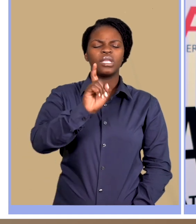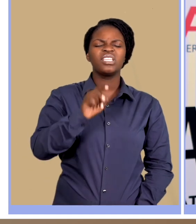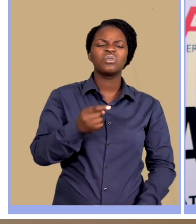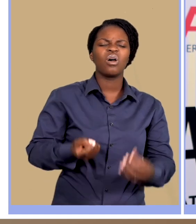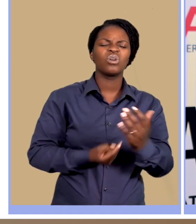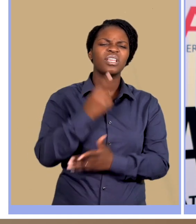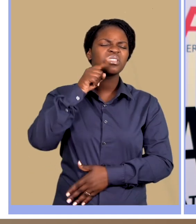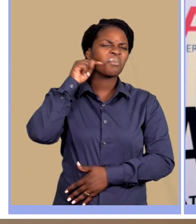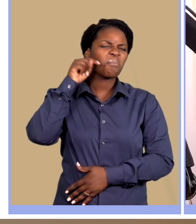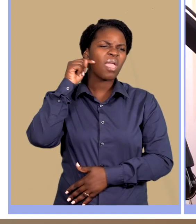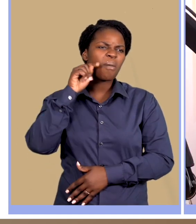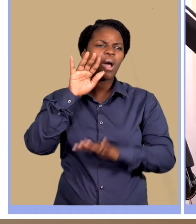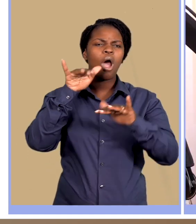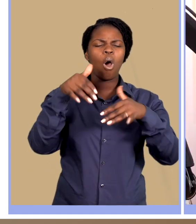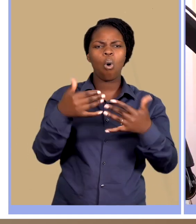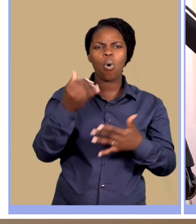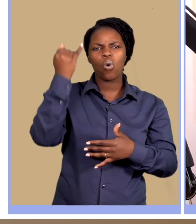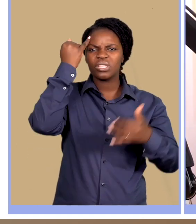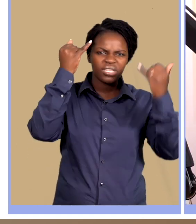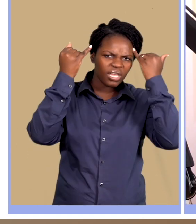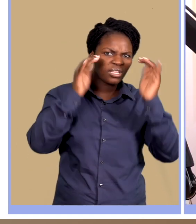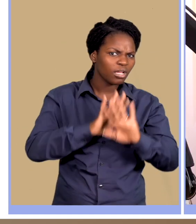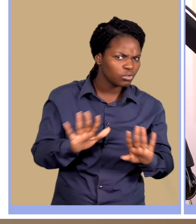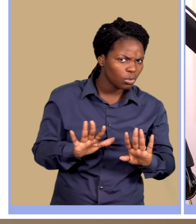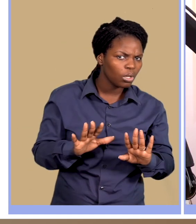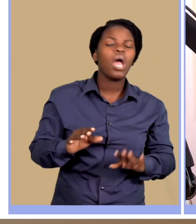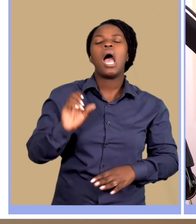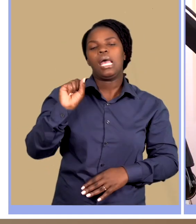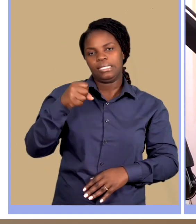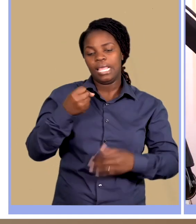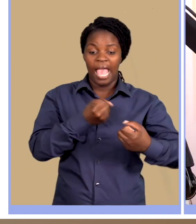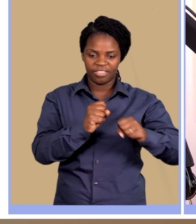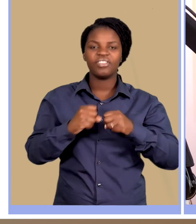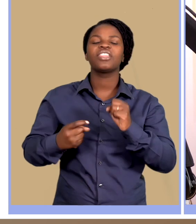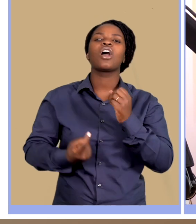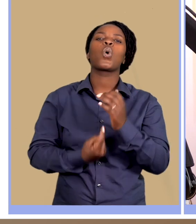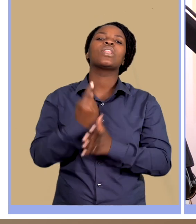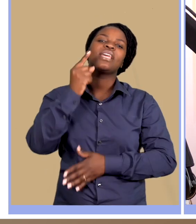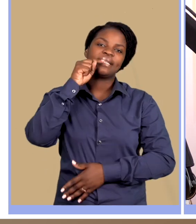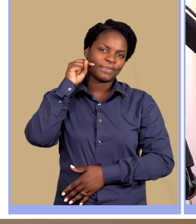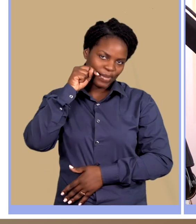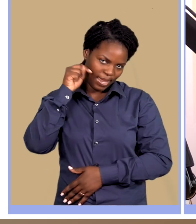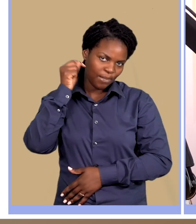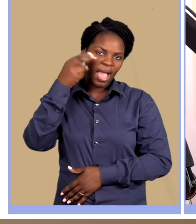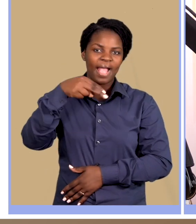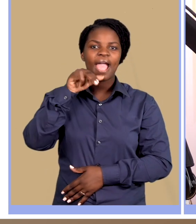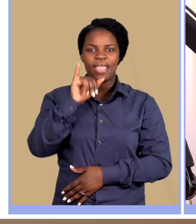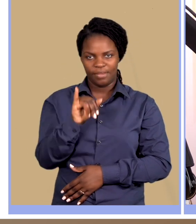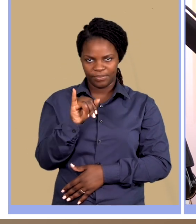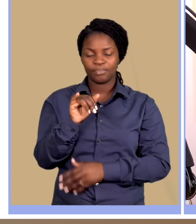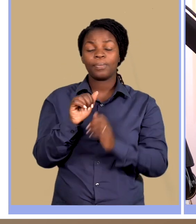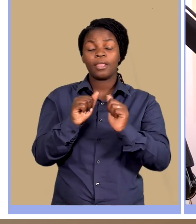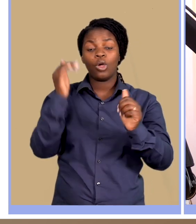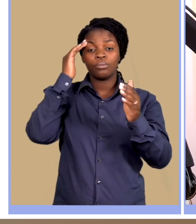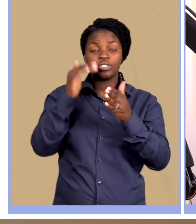que devia ser São atividades usada? desenvolvidas ao nível de Cabo Delgado, na certeza de que parceiros que, na verdade, gostavam de